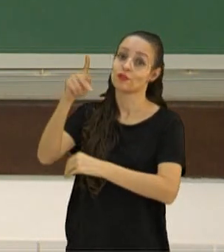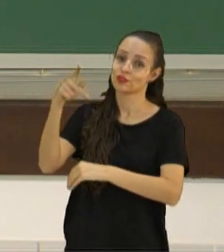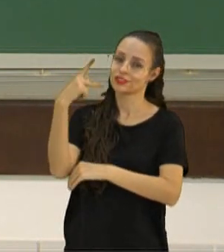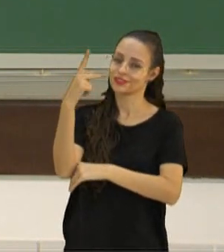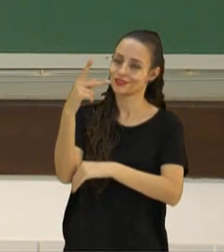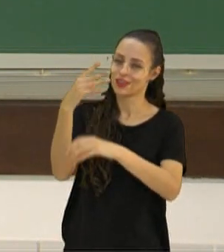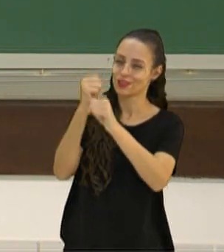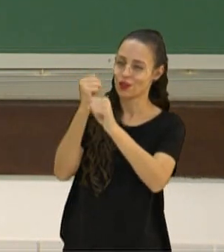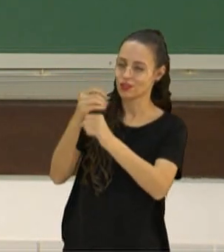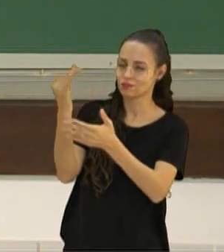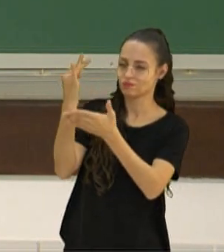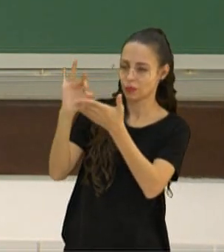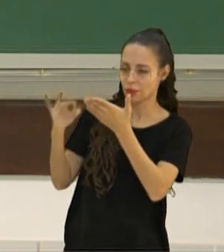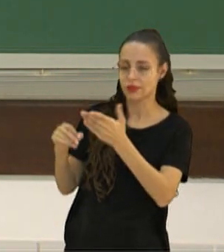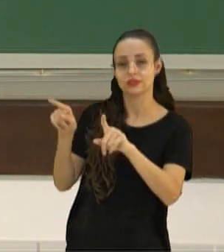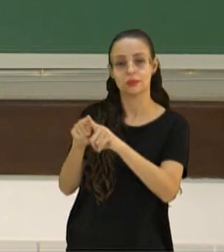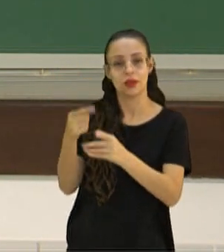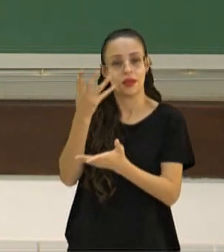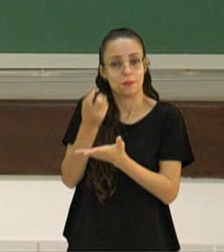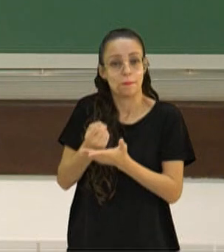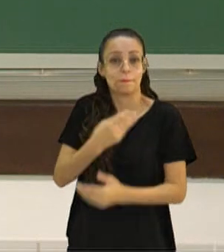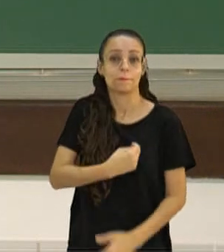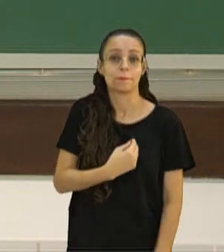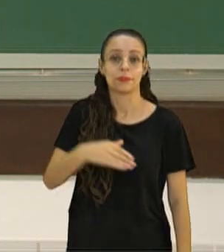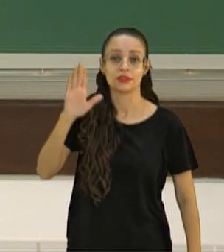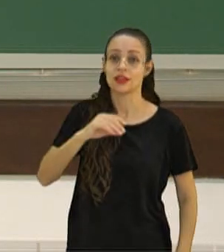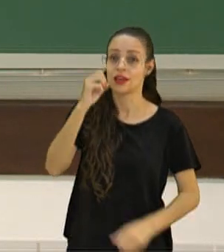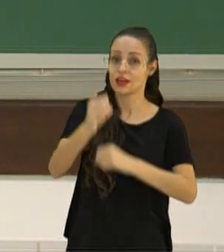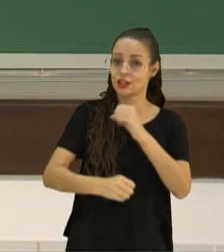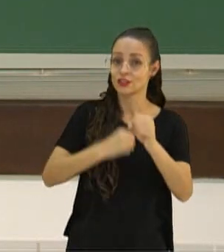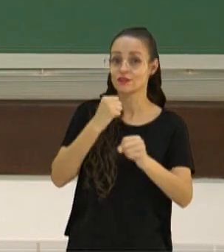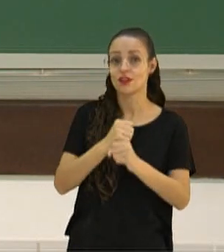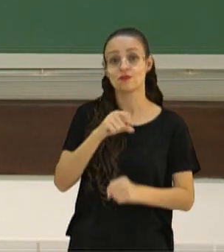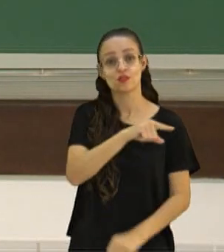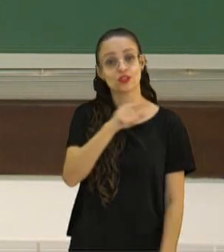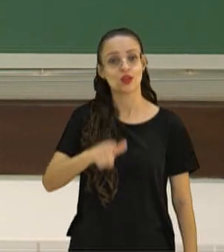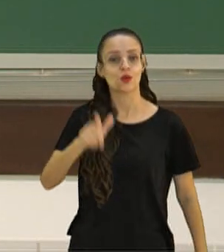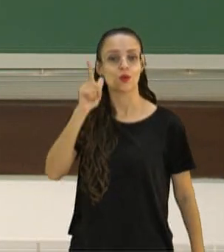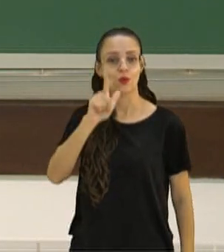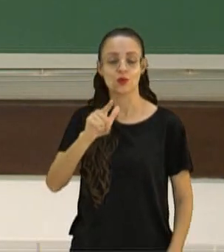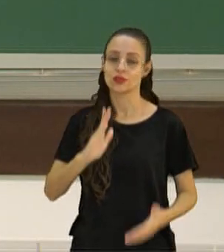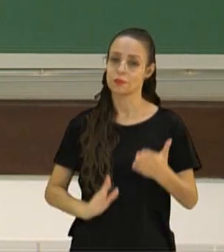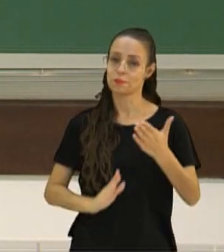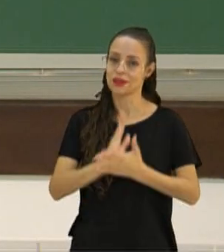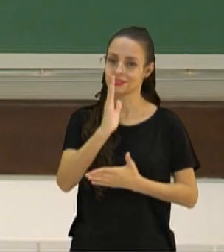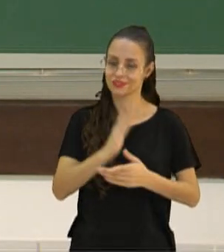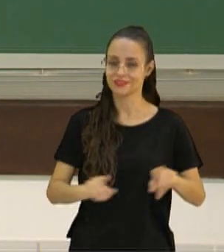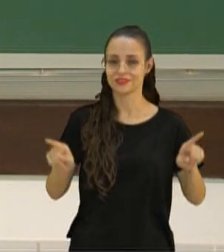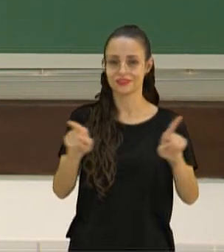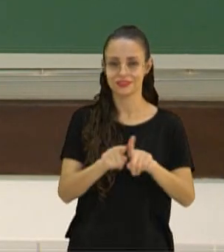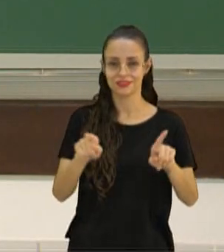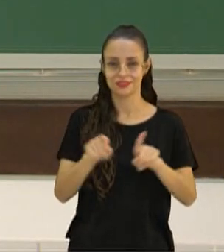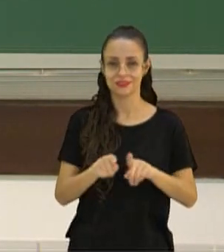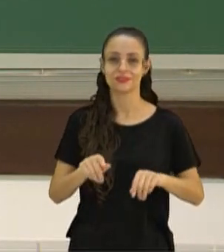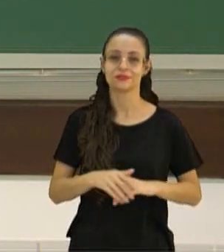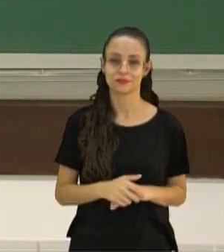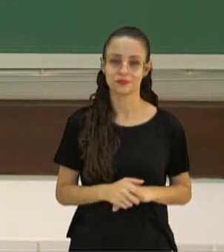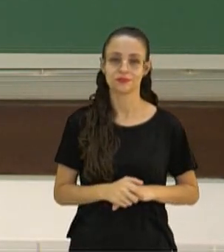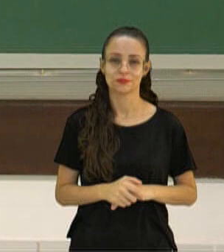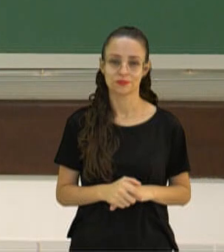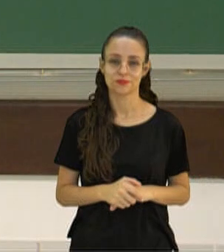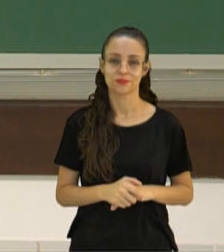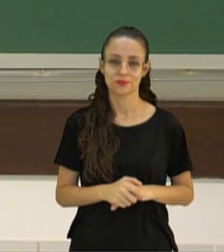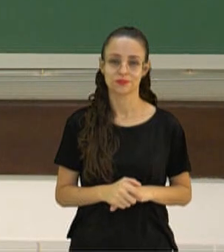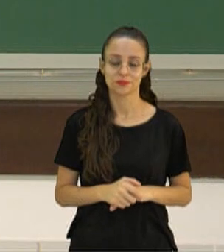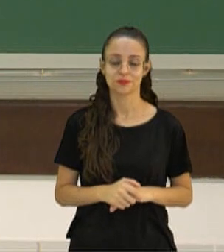sua nota, atribua suas presenças na aula de hoje e ano que vem vocês possam estar avançando de série também, né, para estar em outro